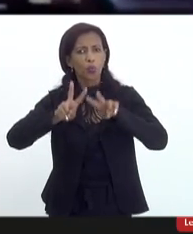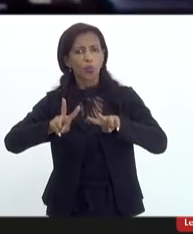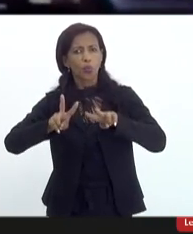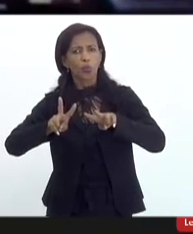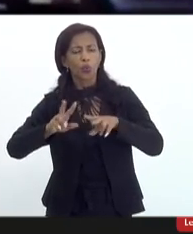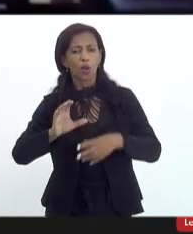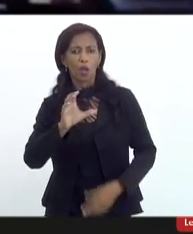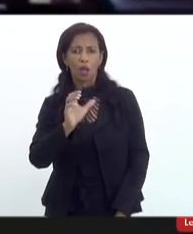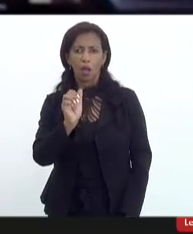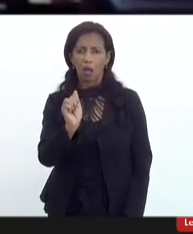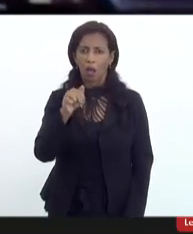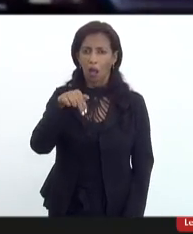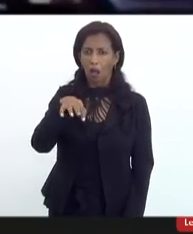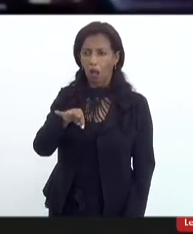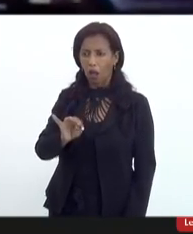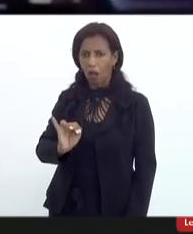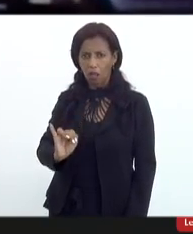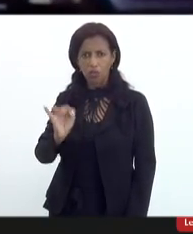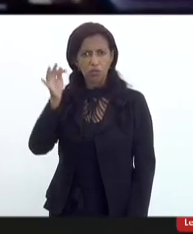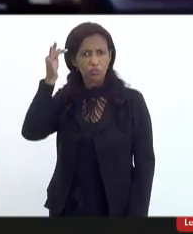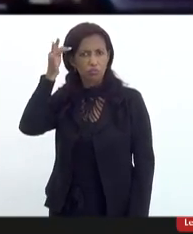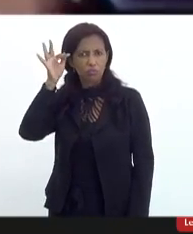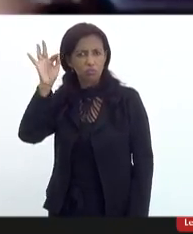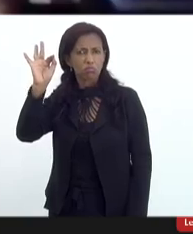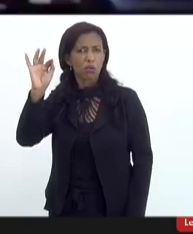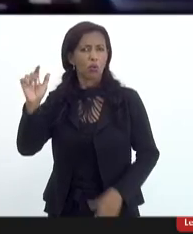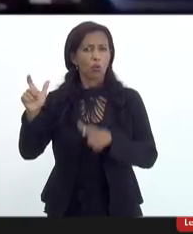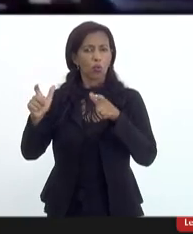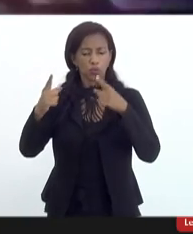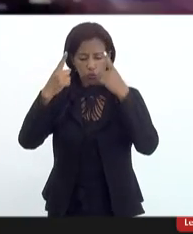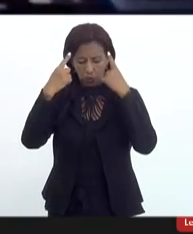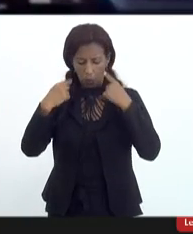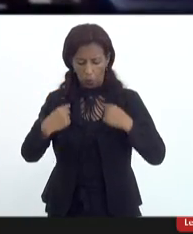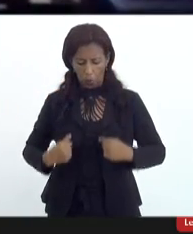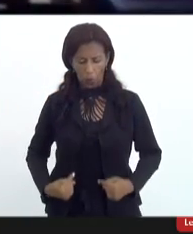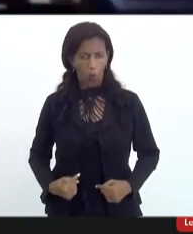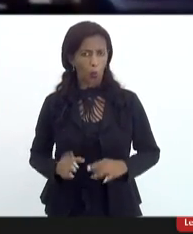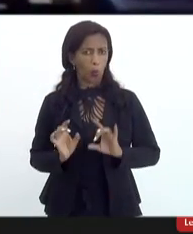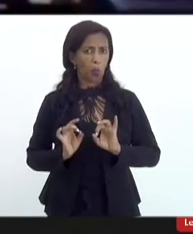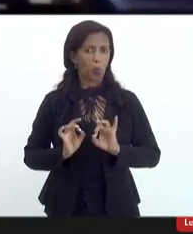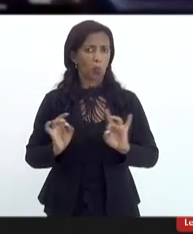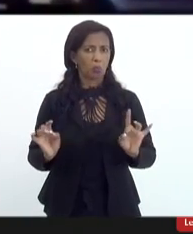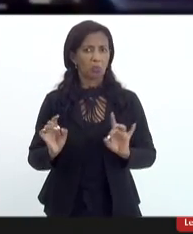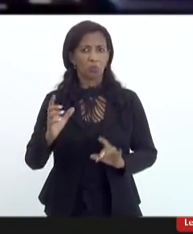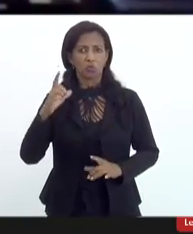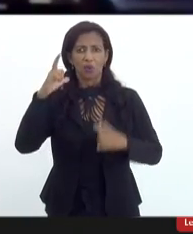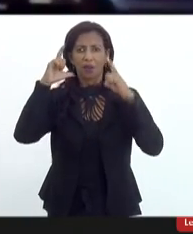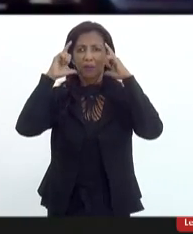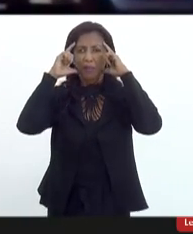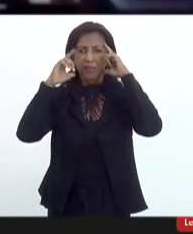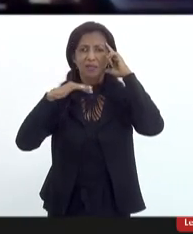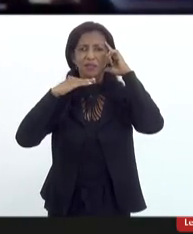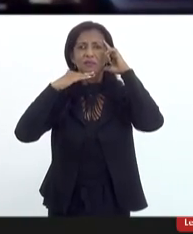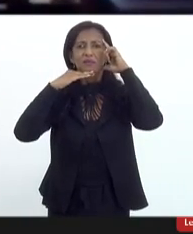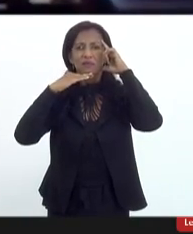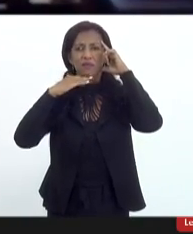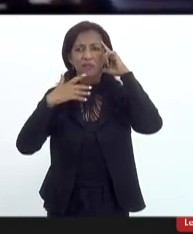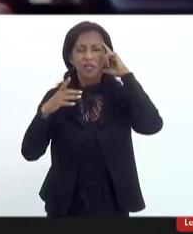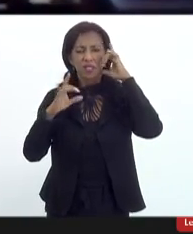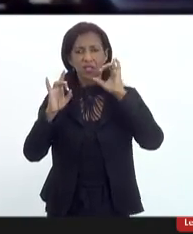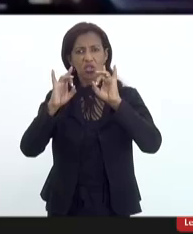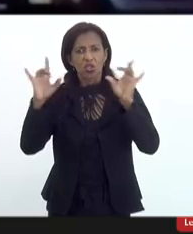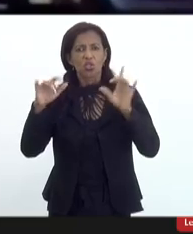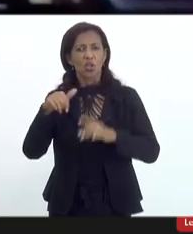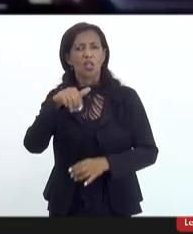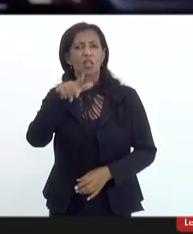Kant, onde o corpo é só a cabeça e só